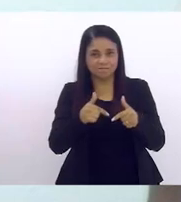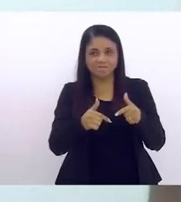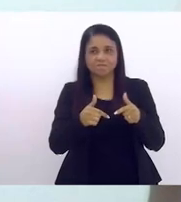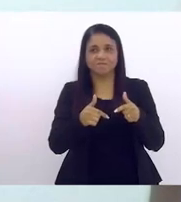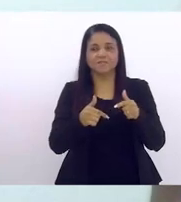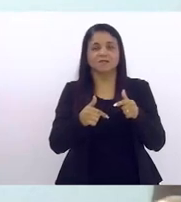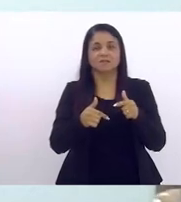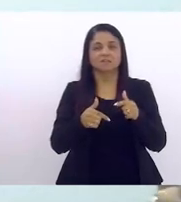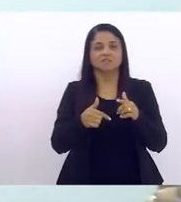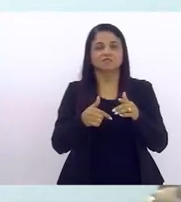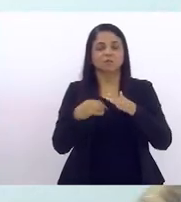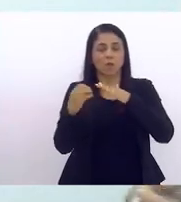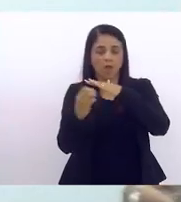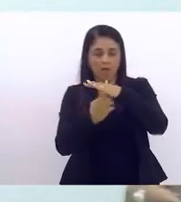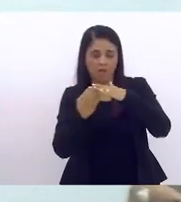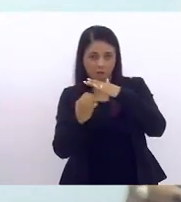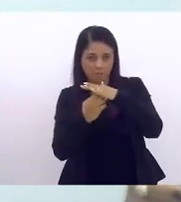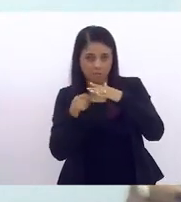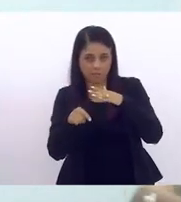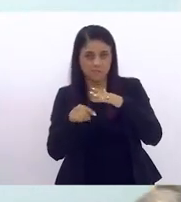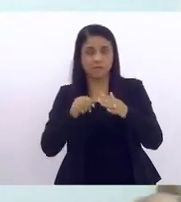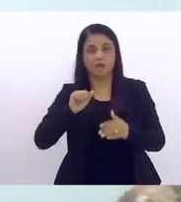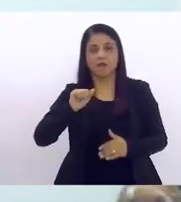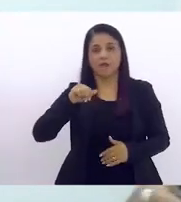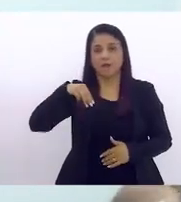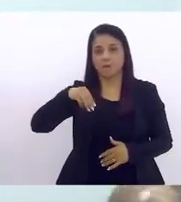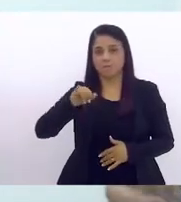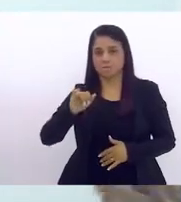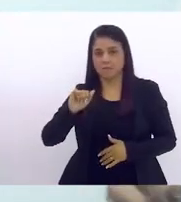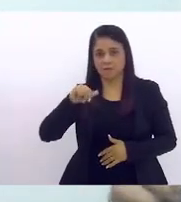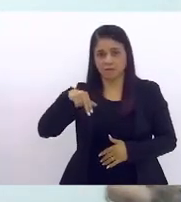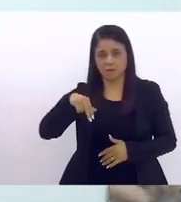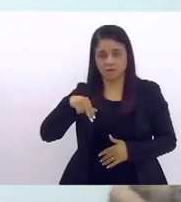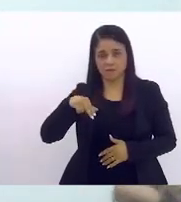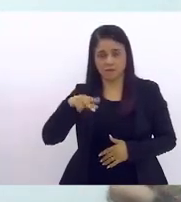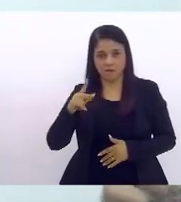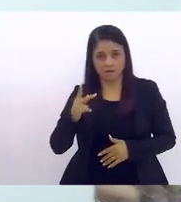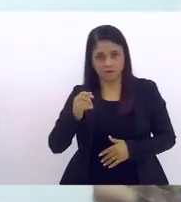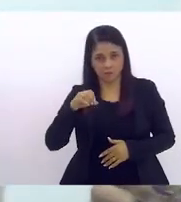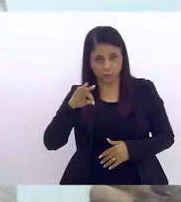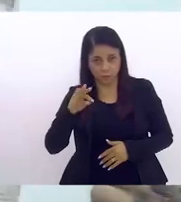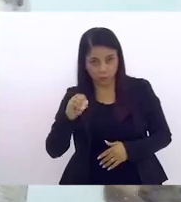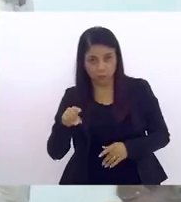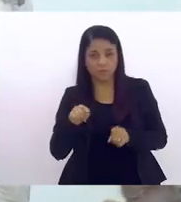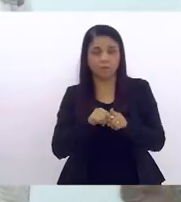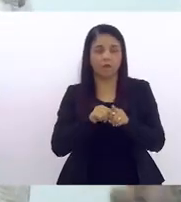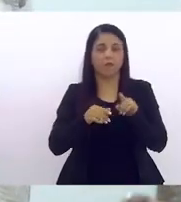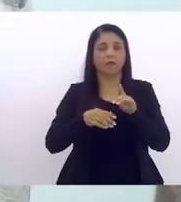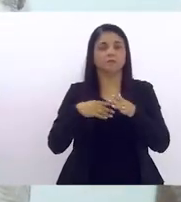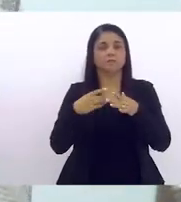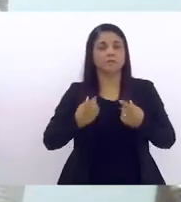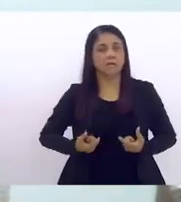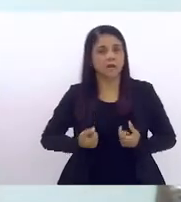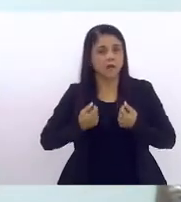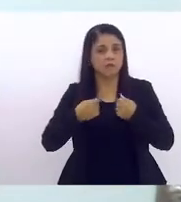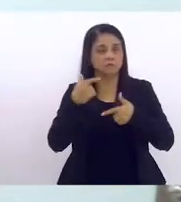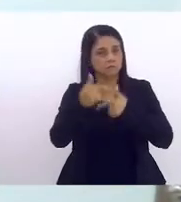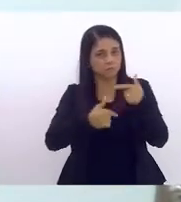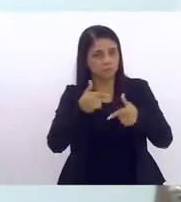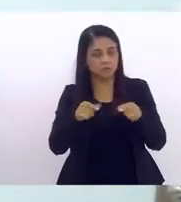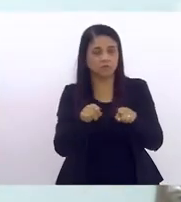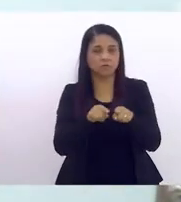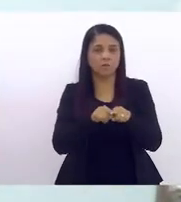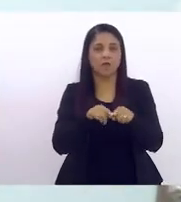das empresas, gerava vários tipos de câncer nos trabalhadores, a que retirou o chumbo tetretila das